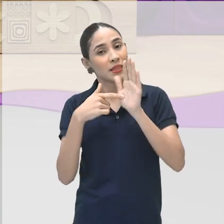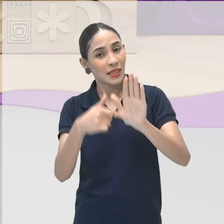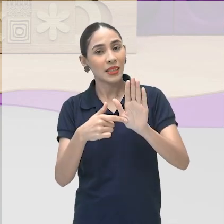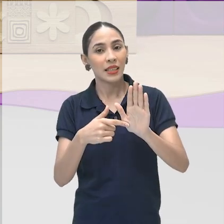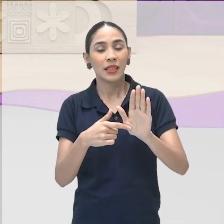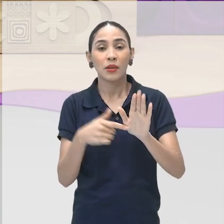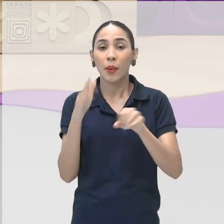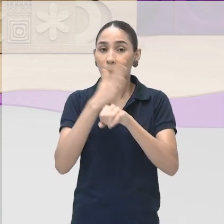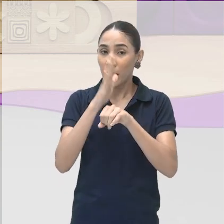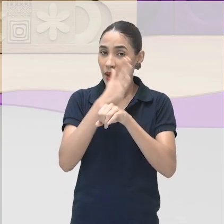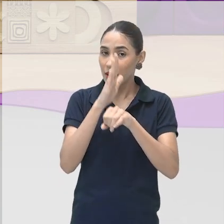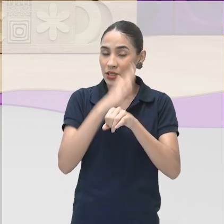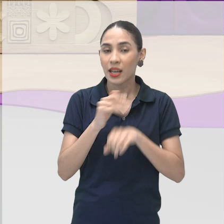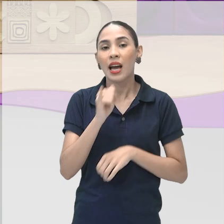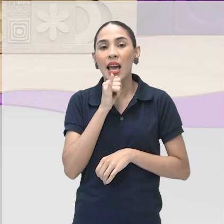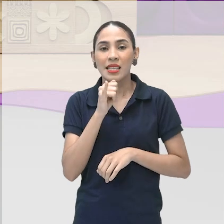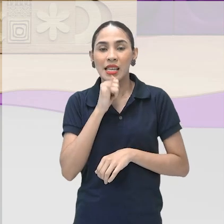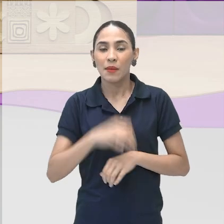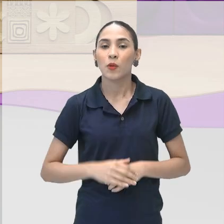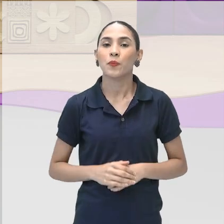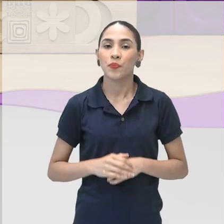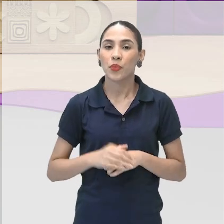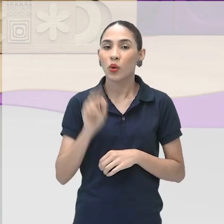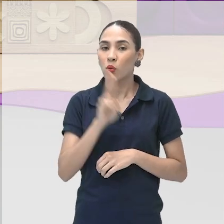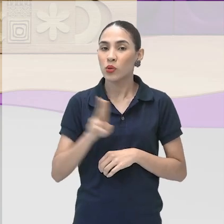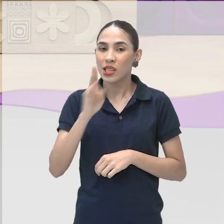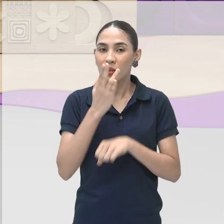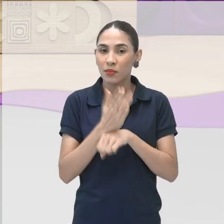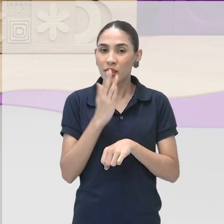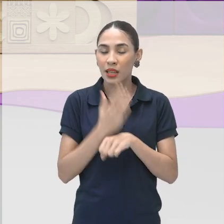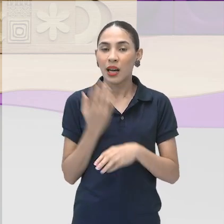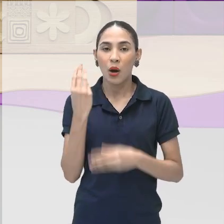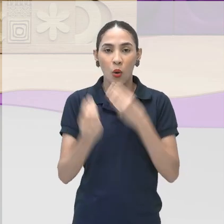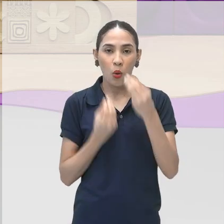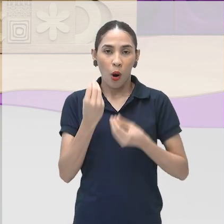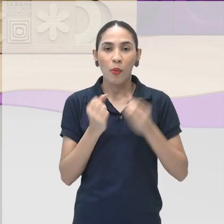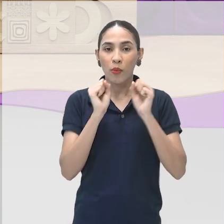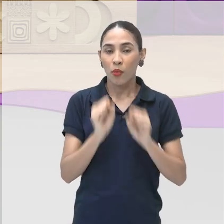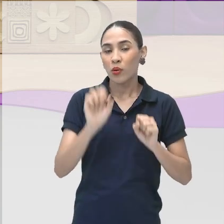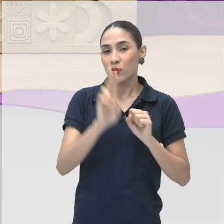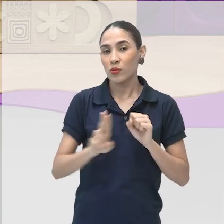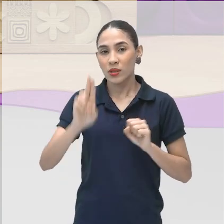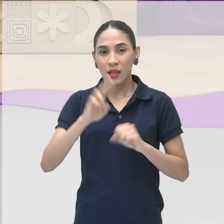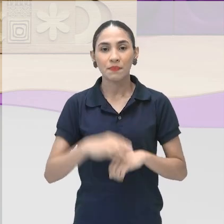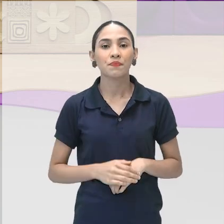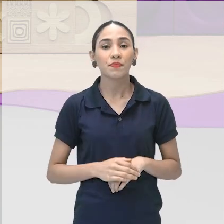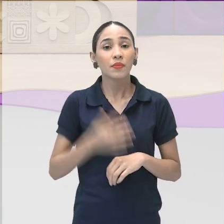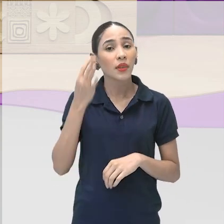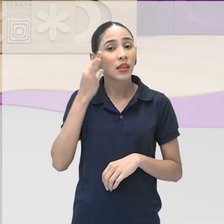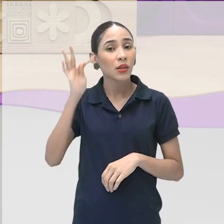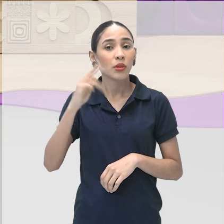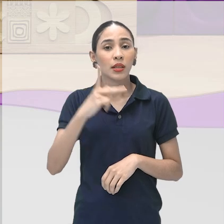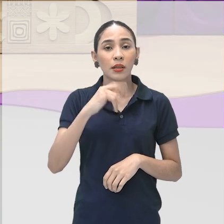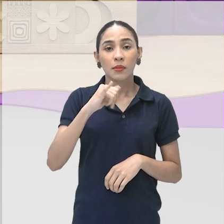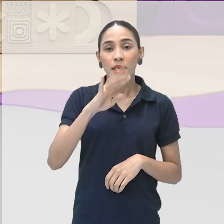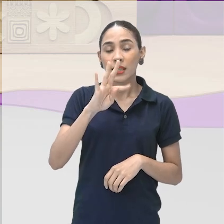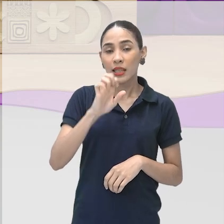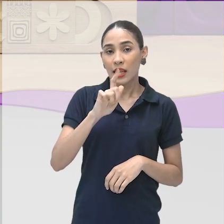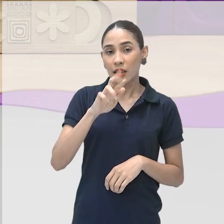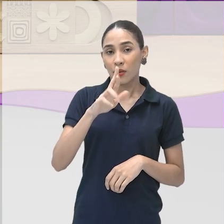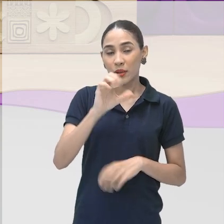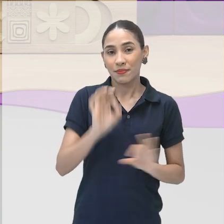uma aplicação, um exemplo aplicado de como a gente pode utilizar o Teorema de Pitágoras. Então,